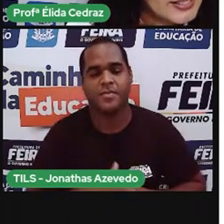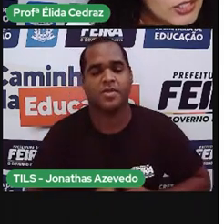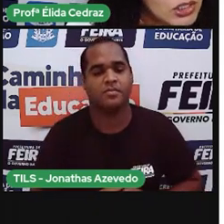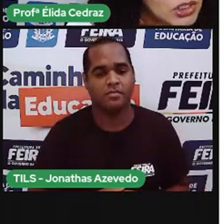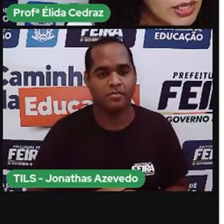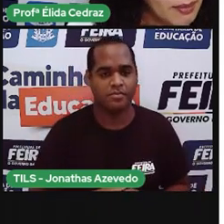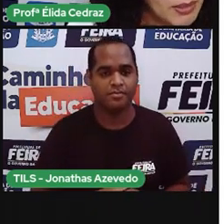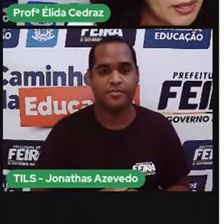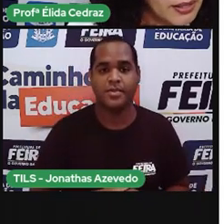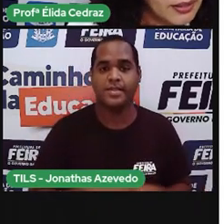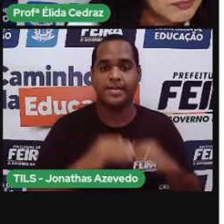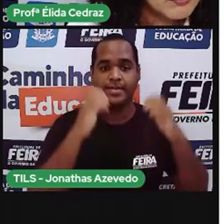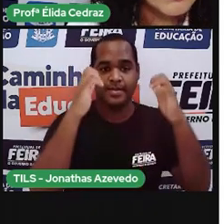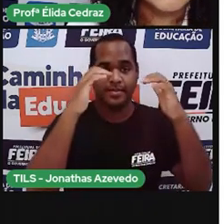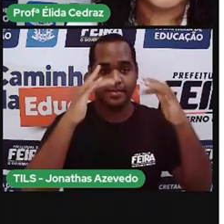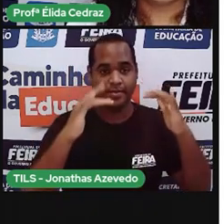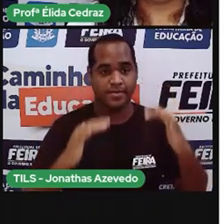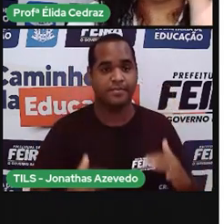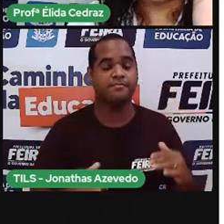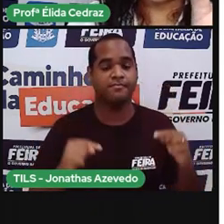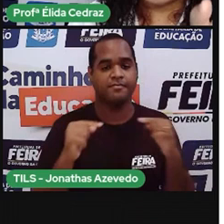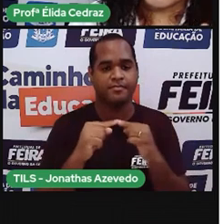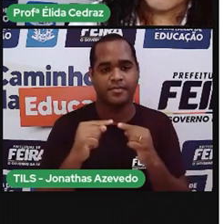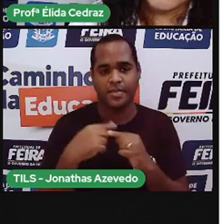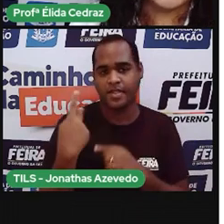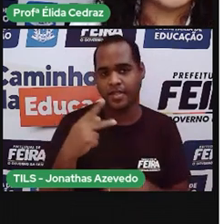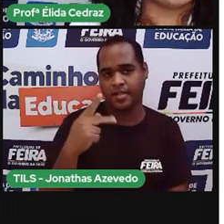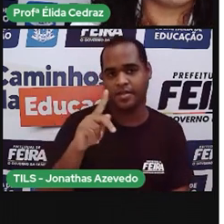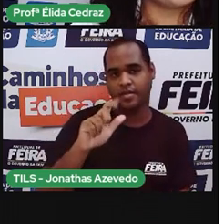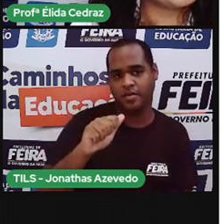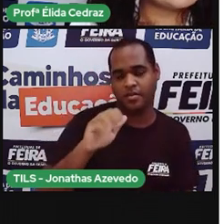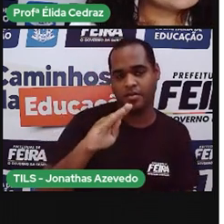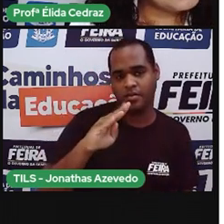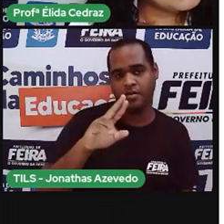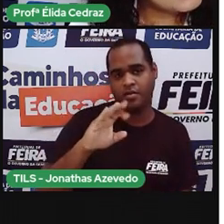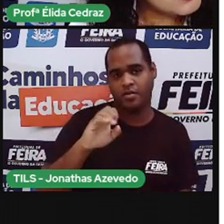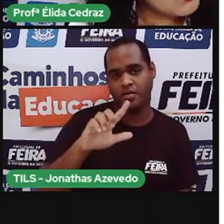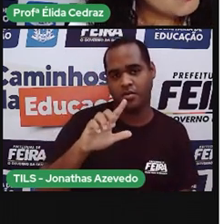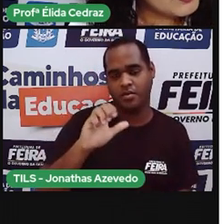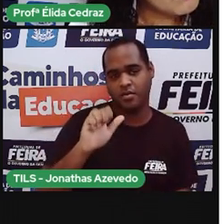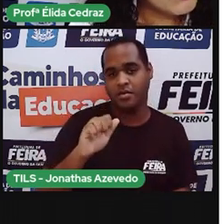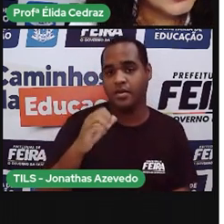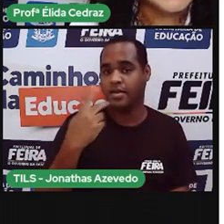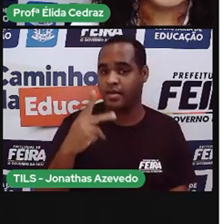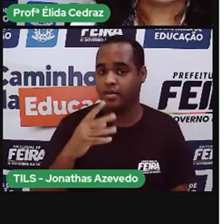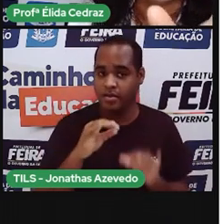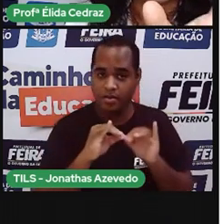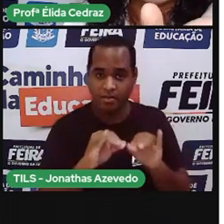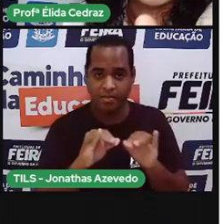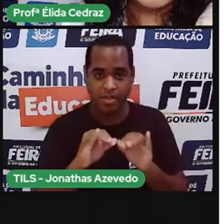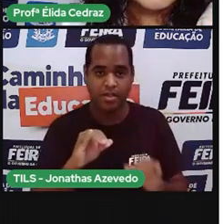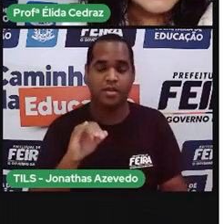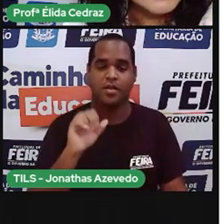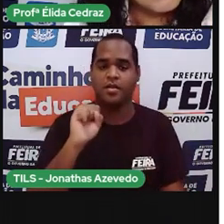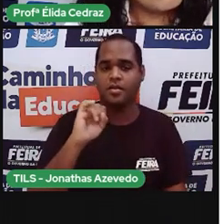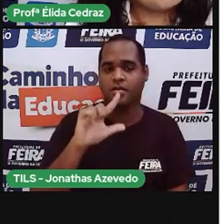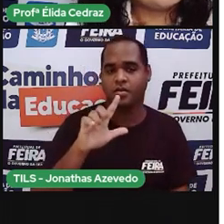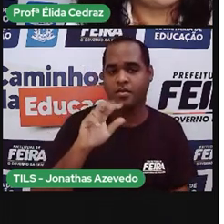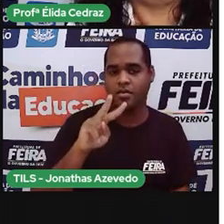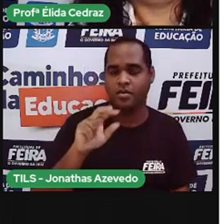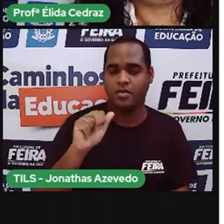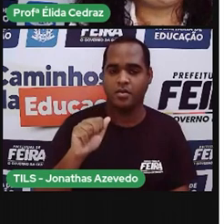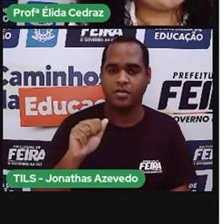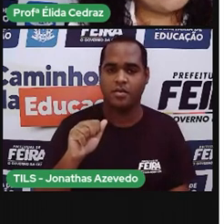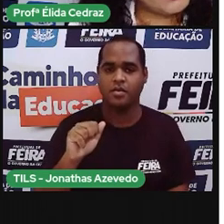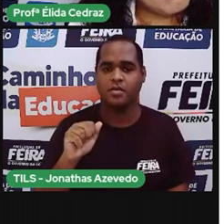a lista de Gabriela. Na segunda coluna, o Mercadinho Silva. Na terceira